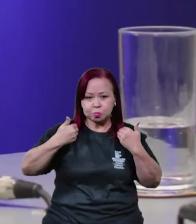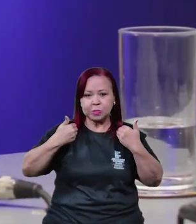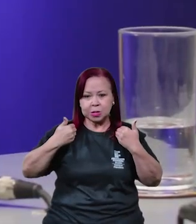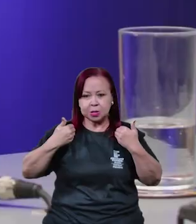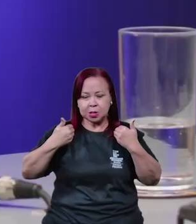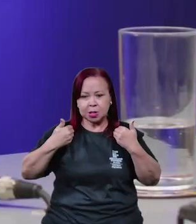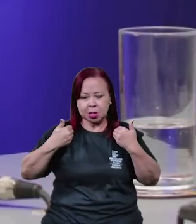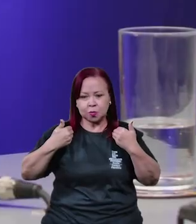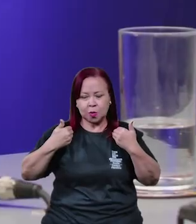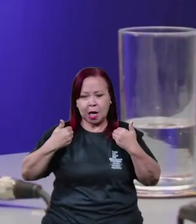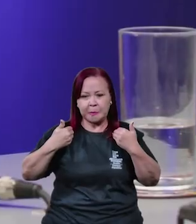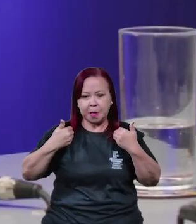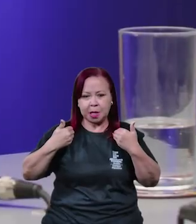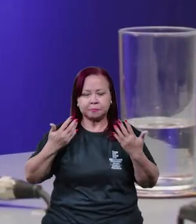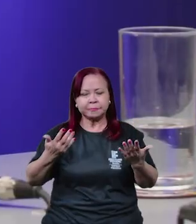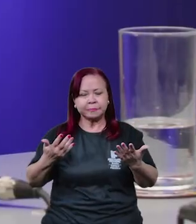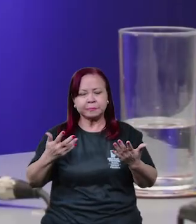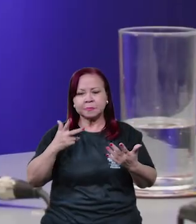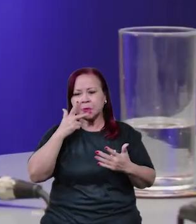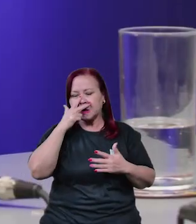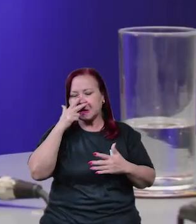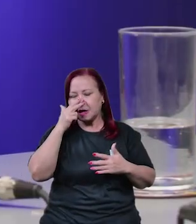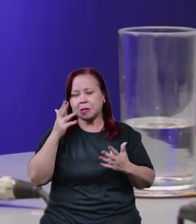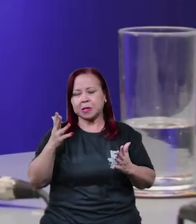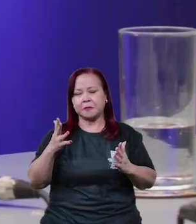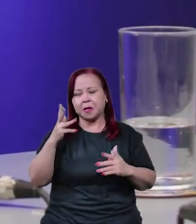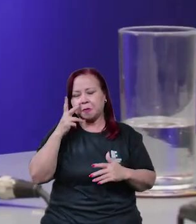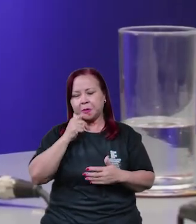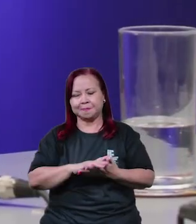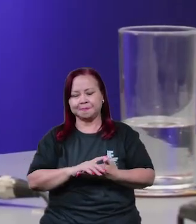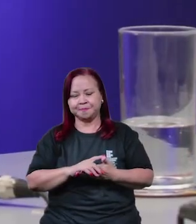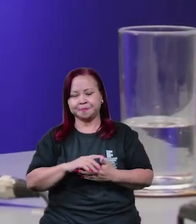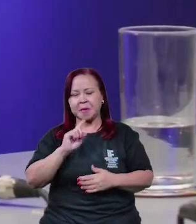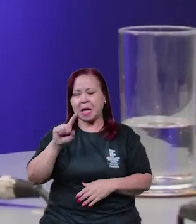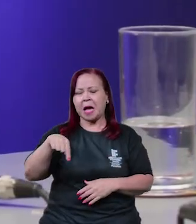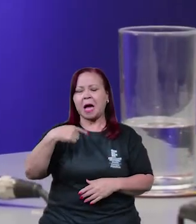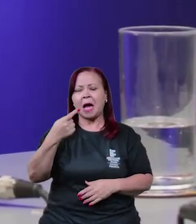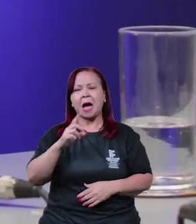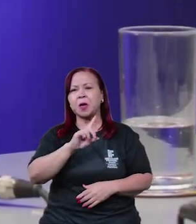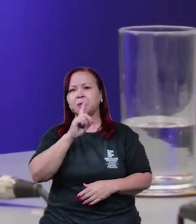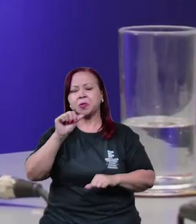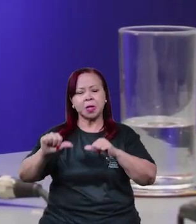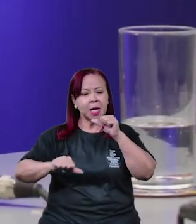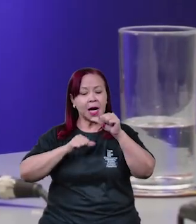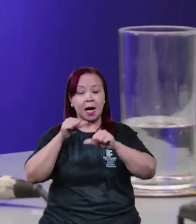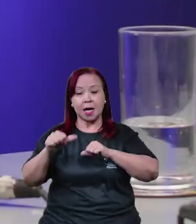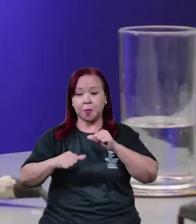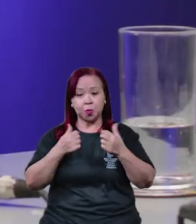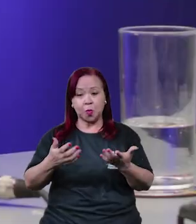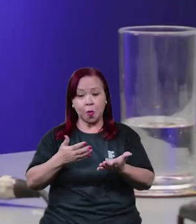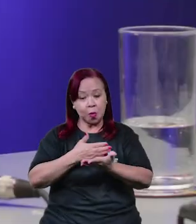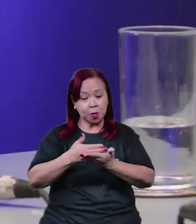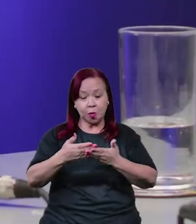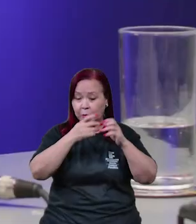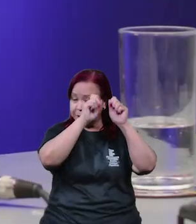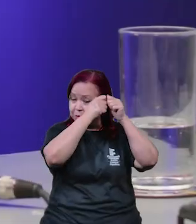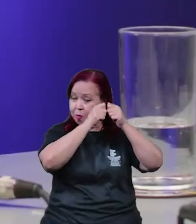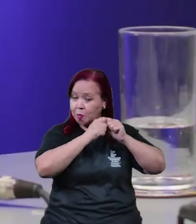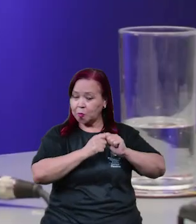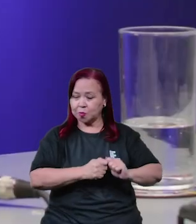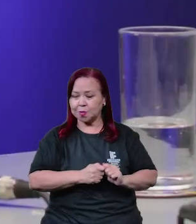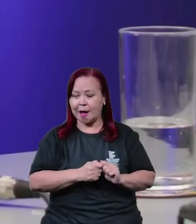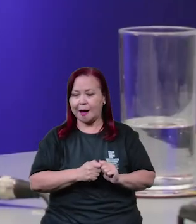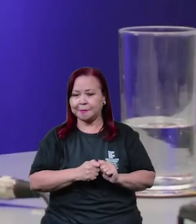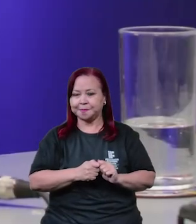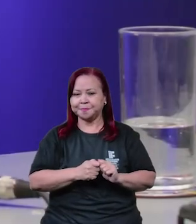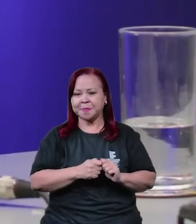na trança, até que um belo dia ela, e se eu me lançar? E foi a minha cliente mais senhorinha, assim,